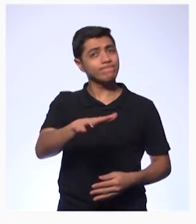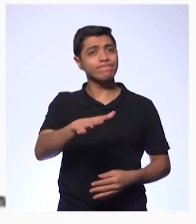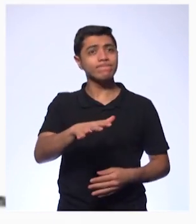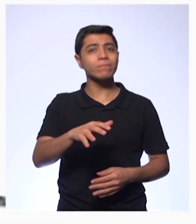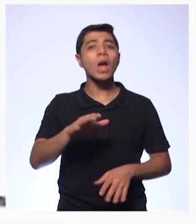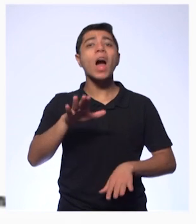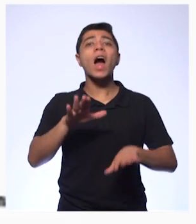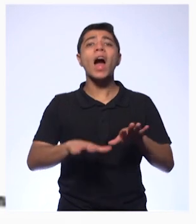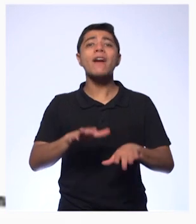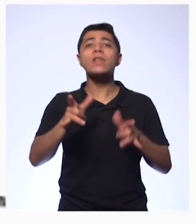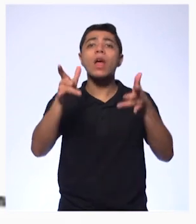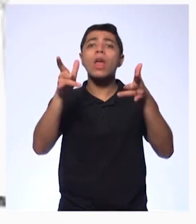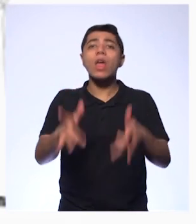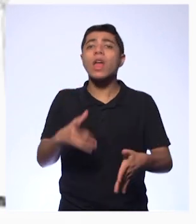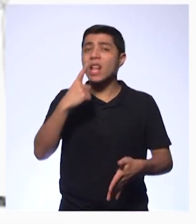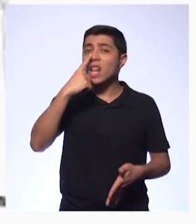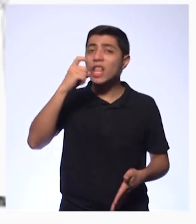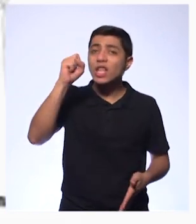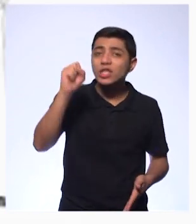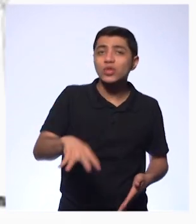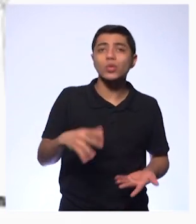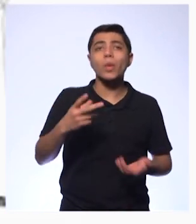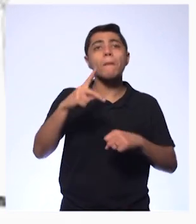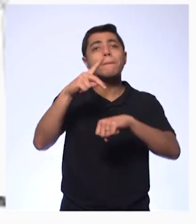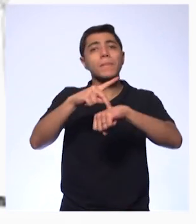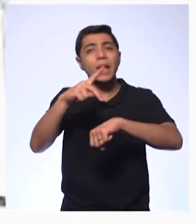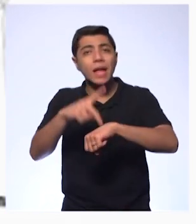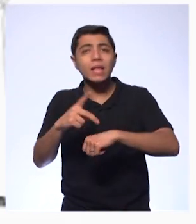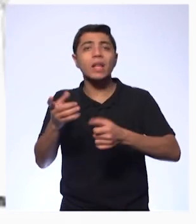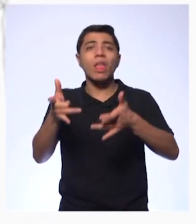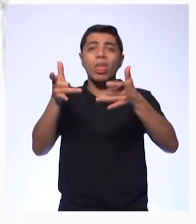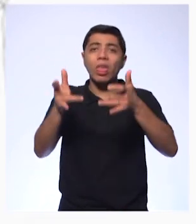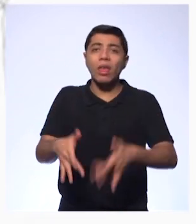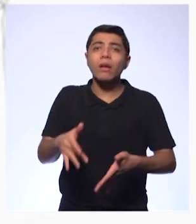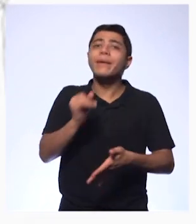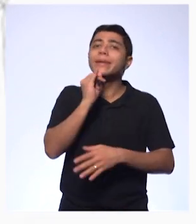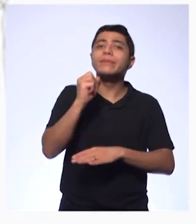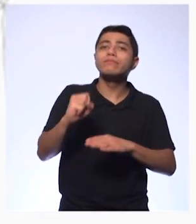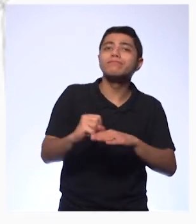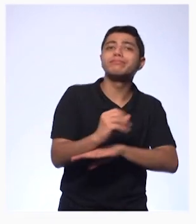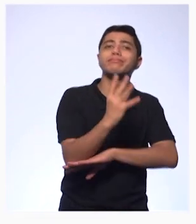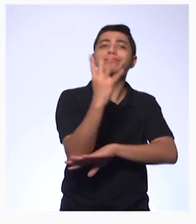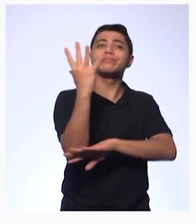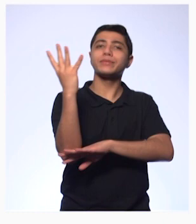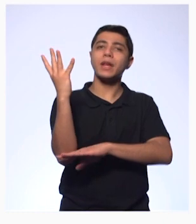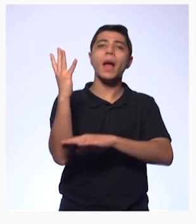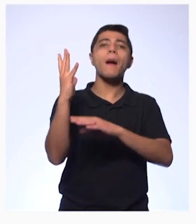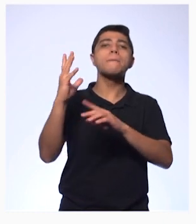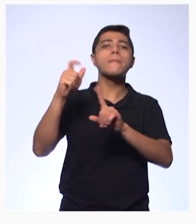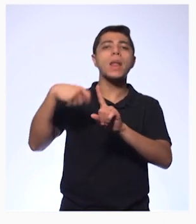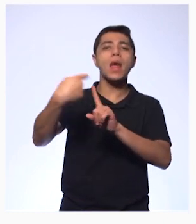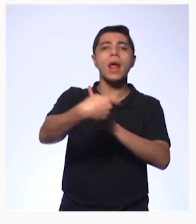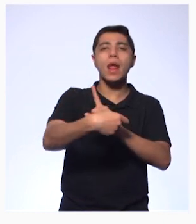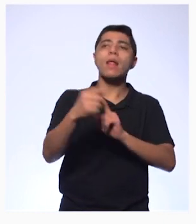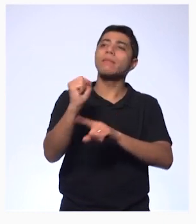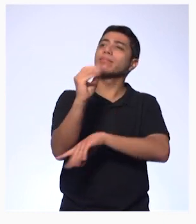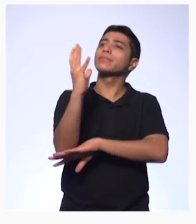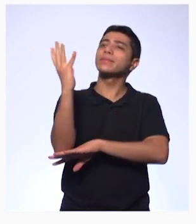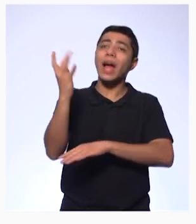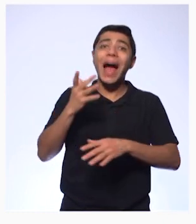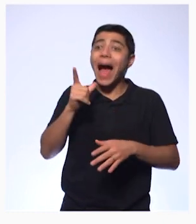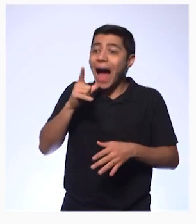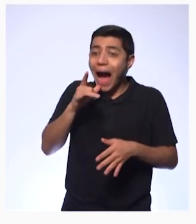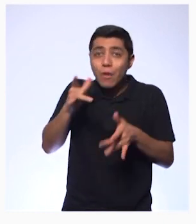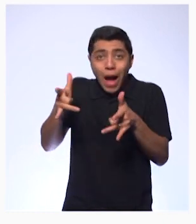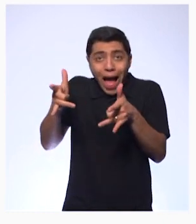blocos de rocha, vegetação que favoreça o acúmulo de água no solo, como bananeiras. Presença de vazamento de tubulação ou descarte de água sobre